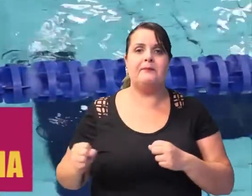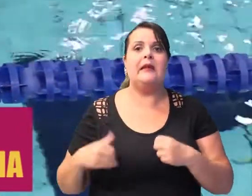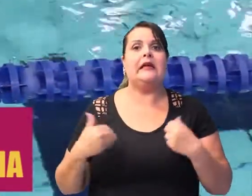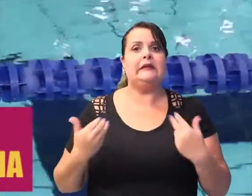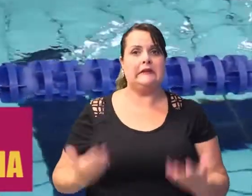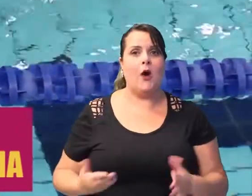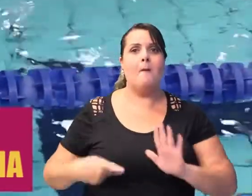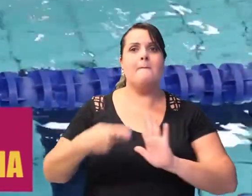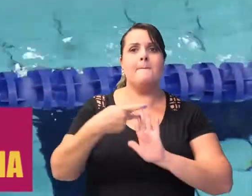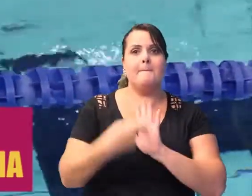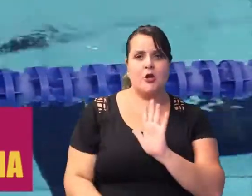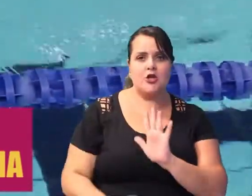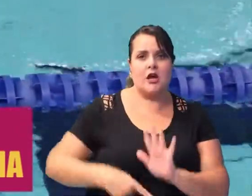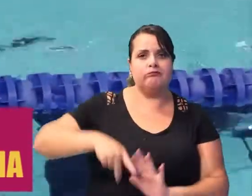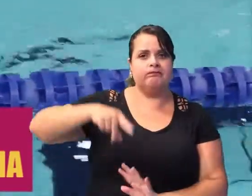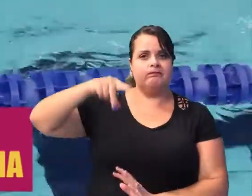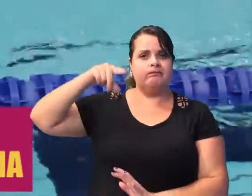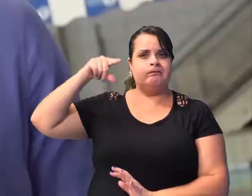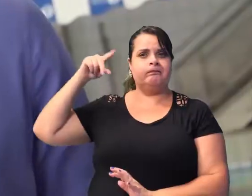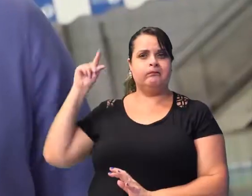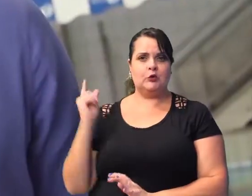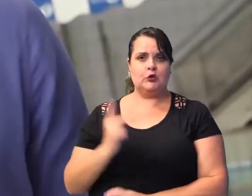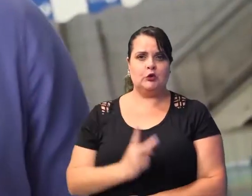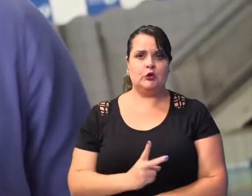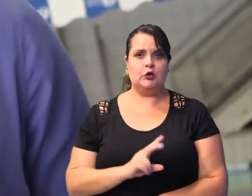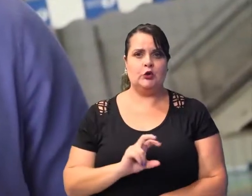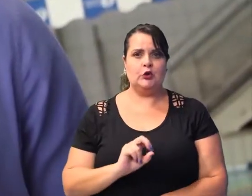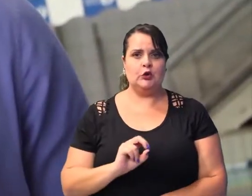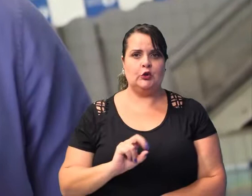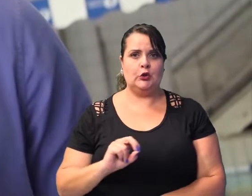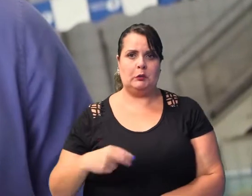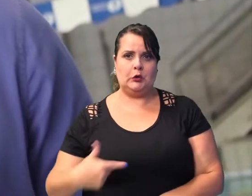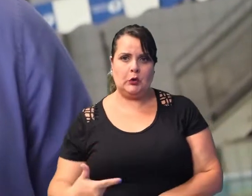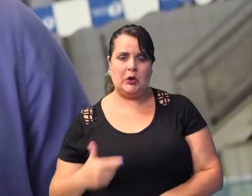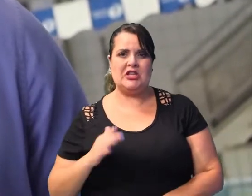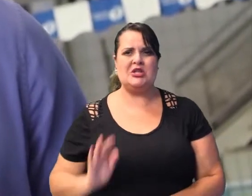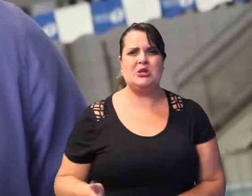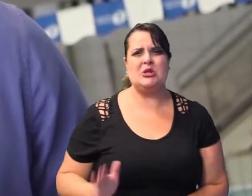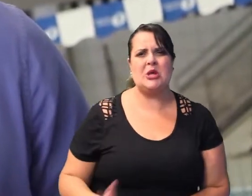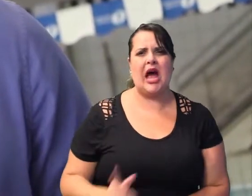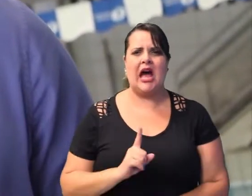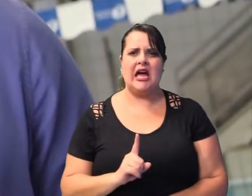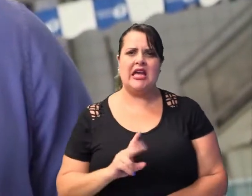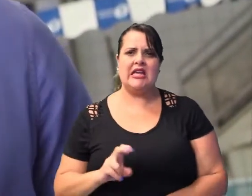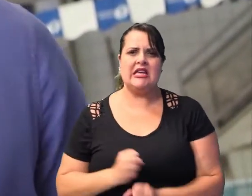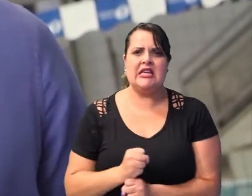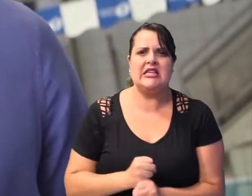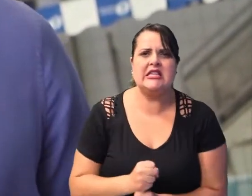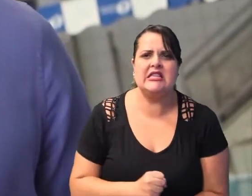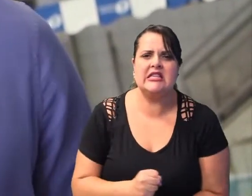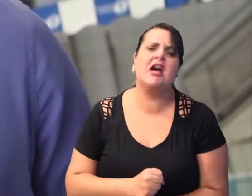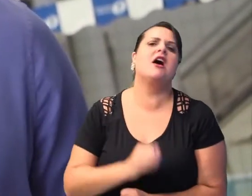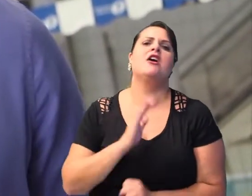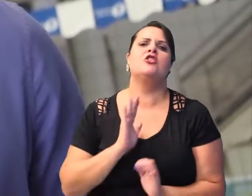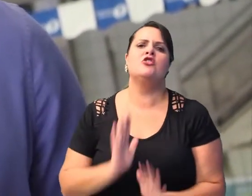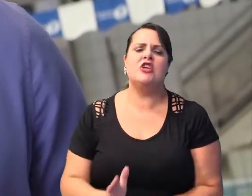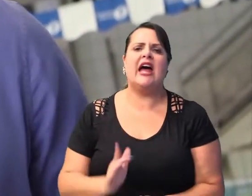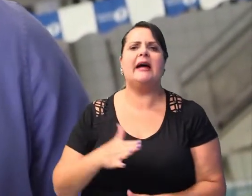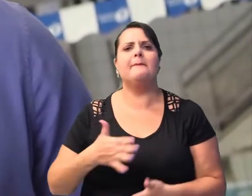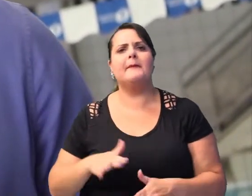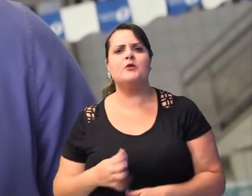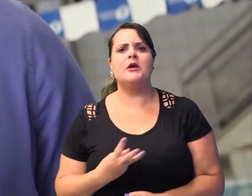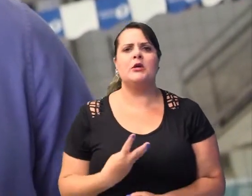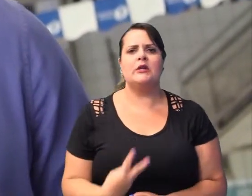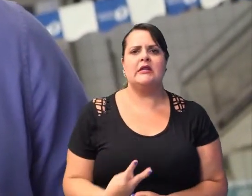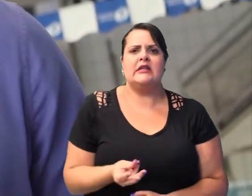começou há muito tempo atrás nossa primeira unidade 2002 são 15 anos já de de trabalho e hoje está em 360